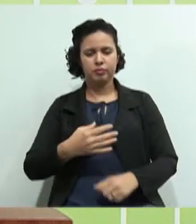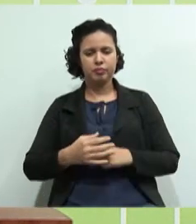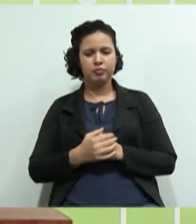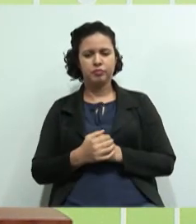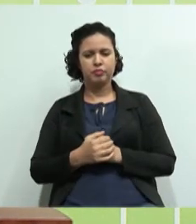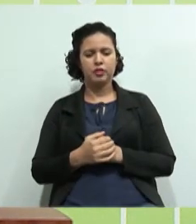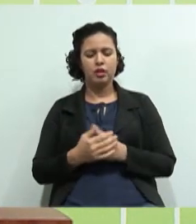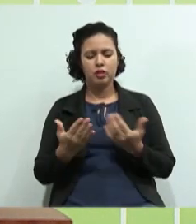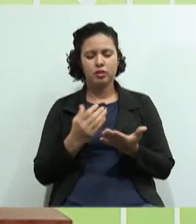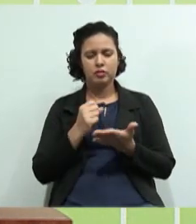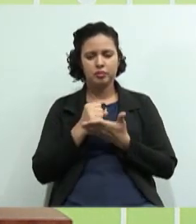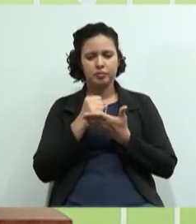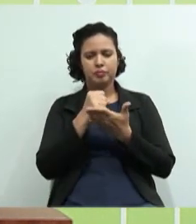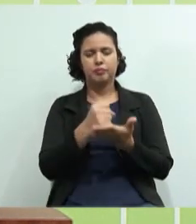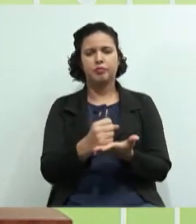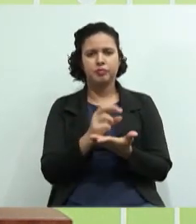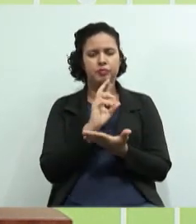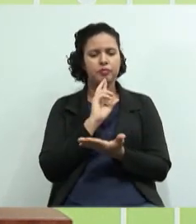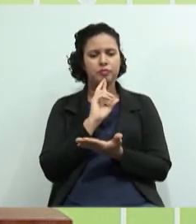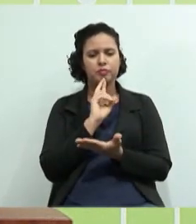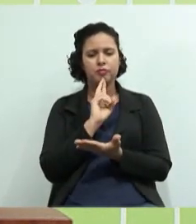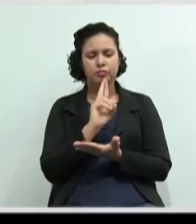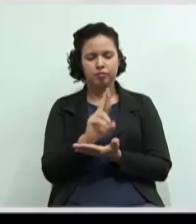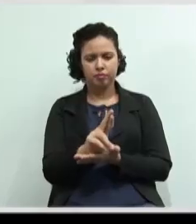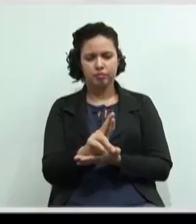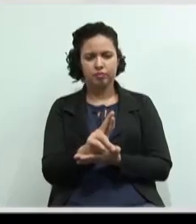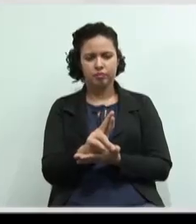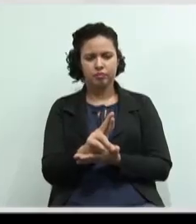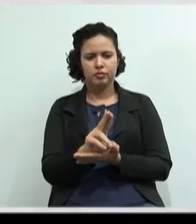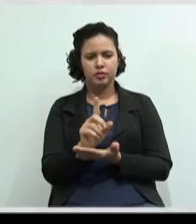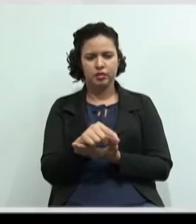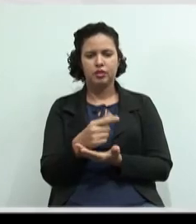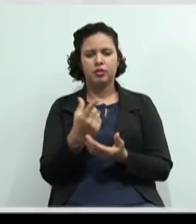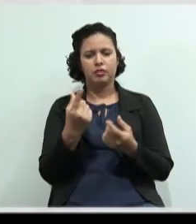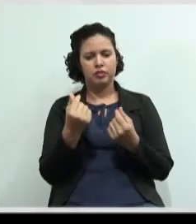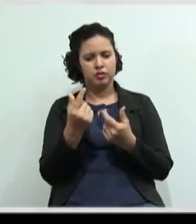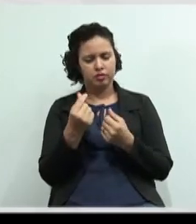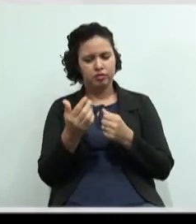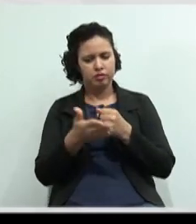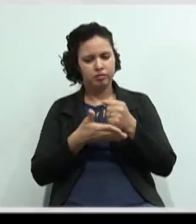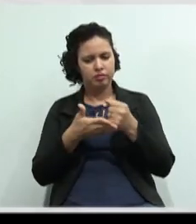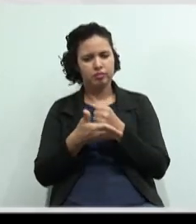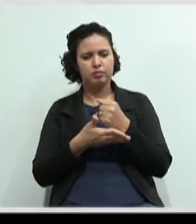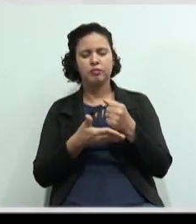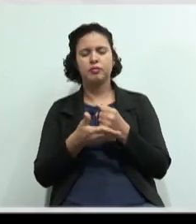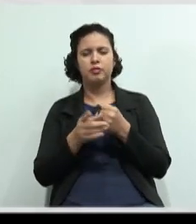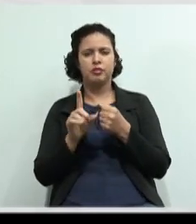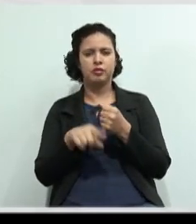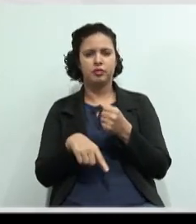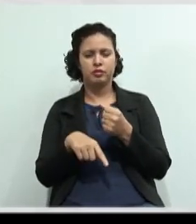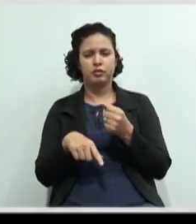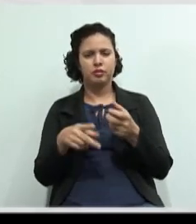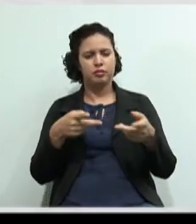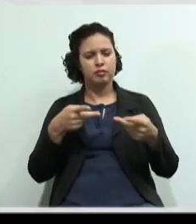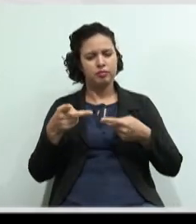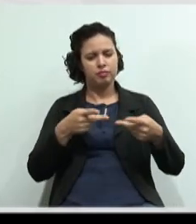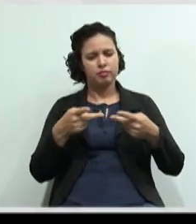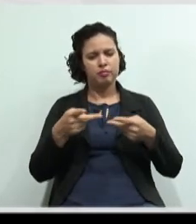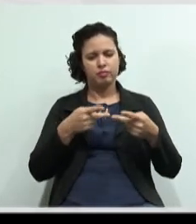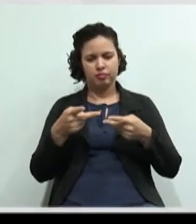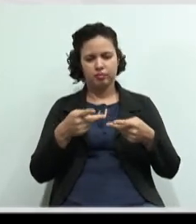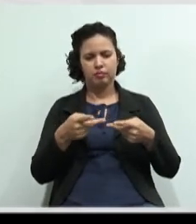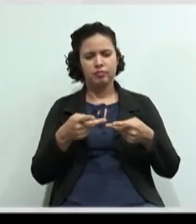Deixa eu colocar aqui, então, a resposta, né? Exatamente, o financeiro básico era realizar o plano financeiro e orçamentário em sua forma